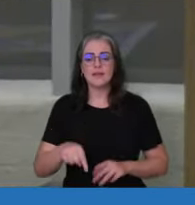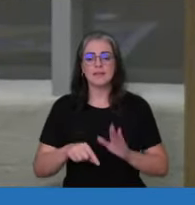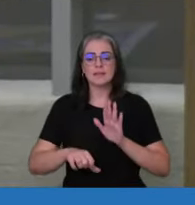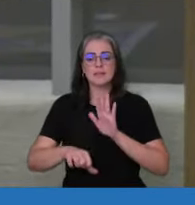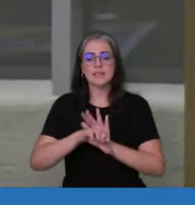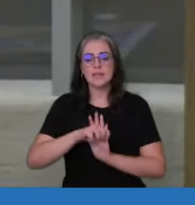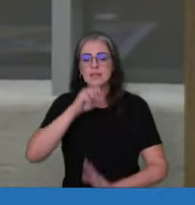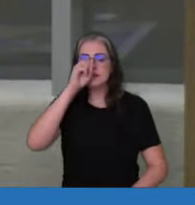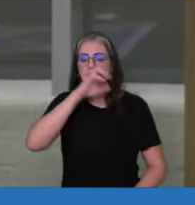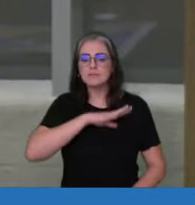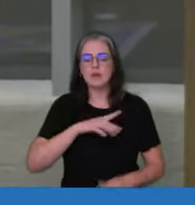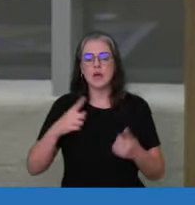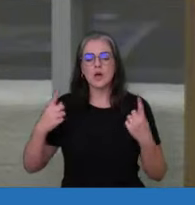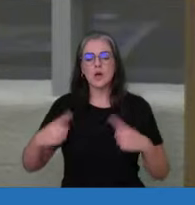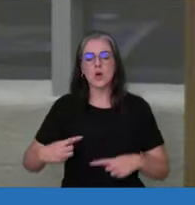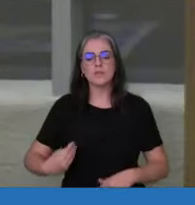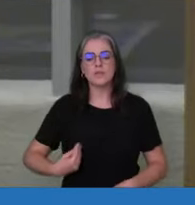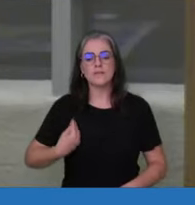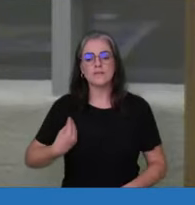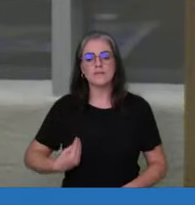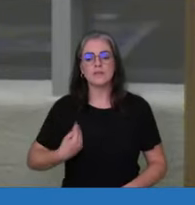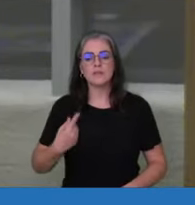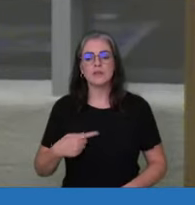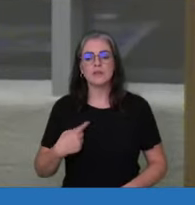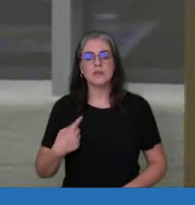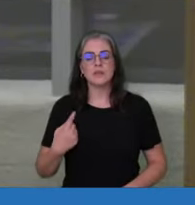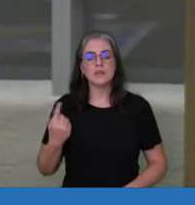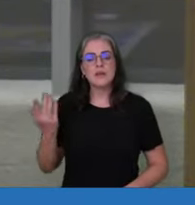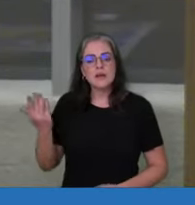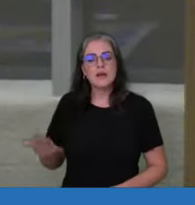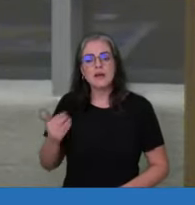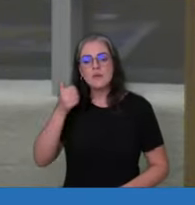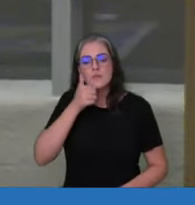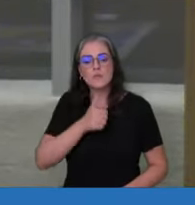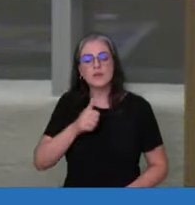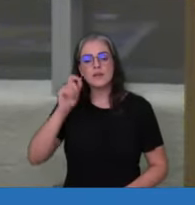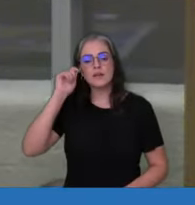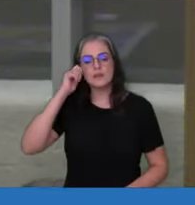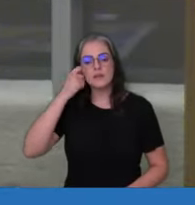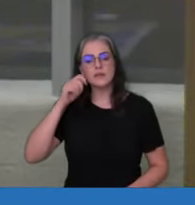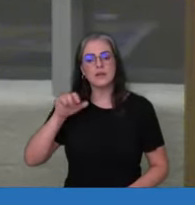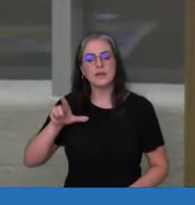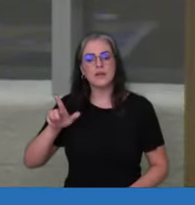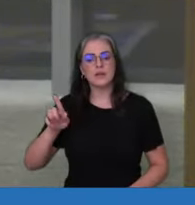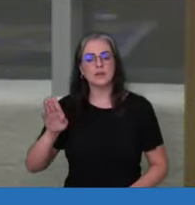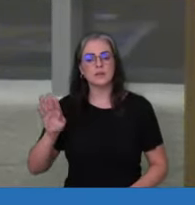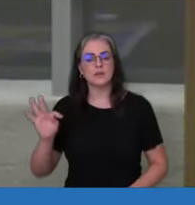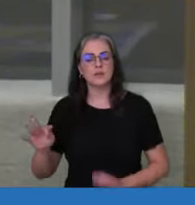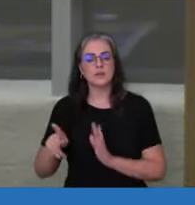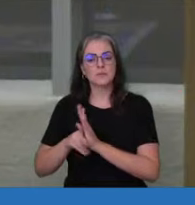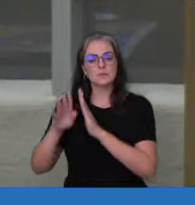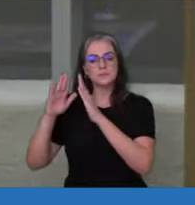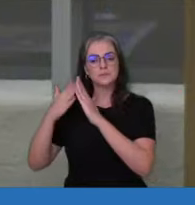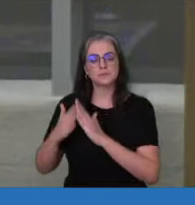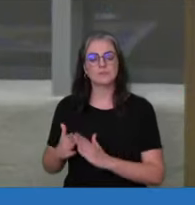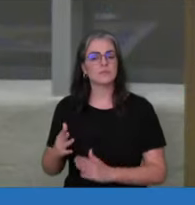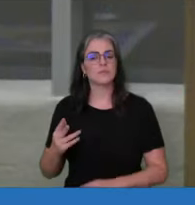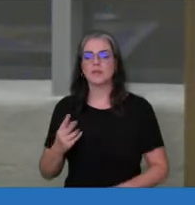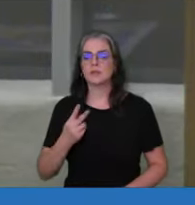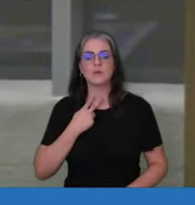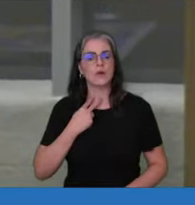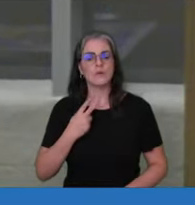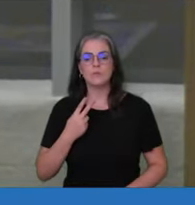brutal contra a vida de uma companheira mulher negra LGBT da favela não poderia